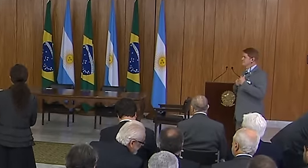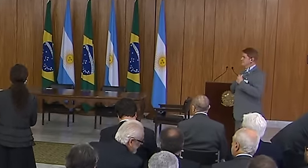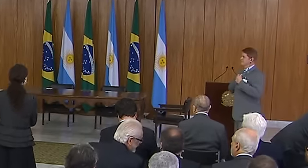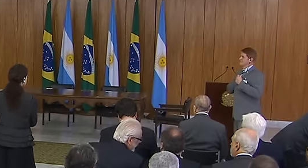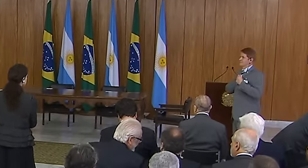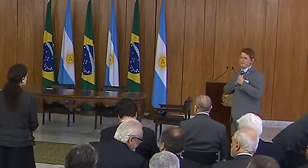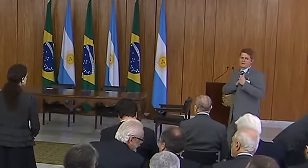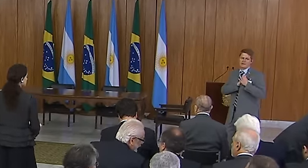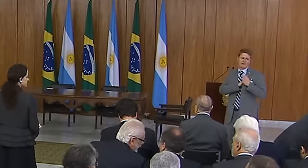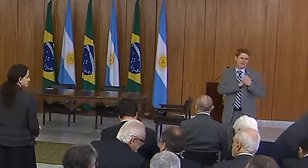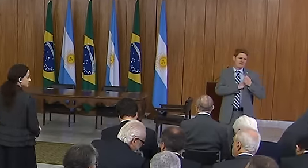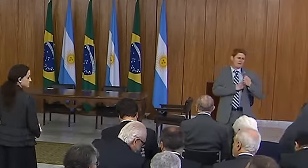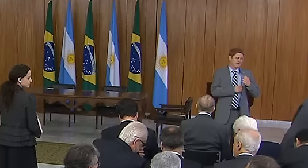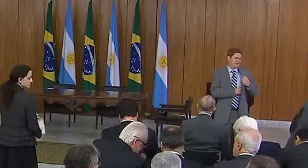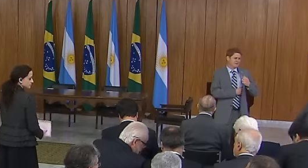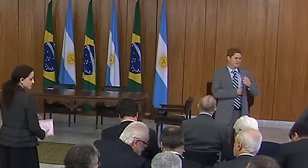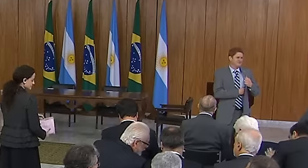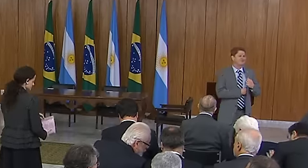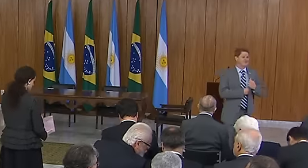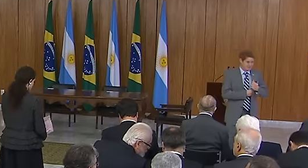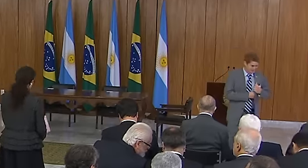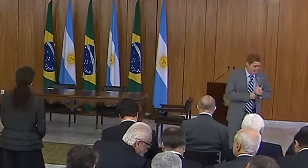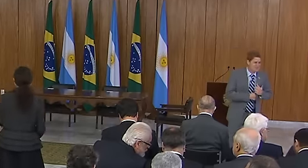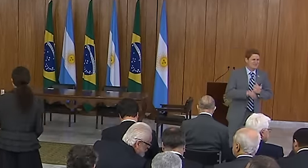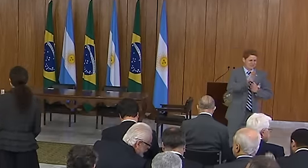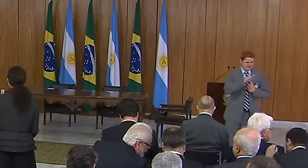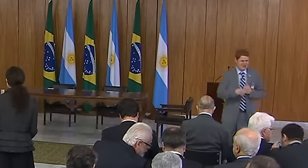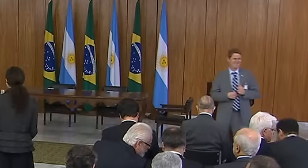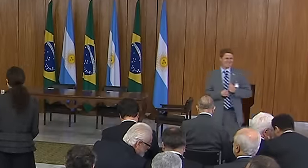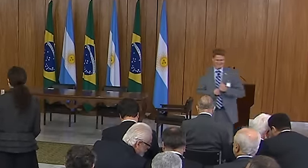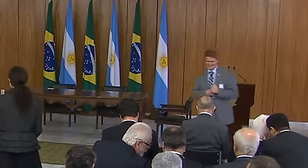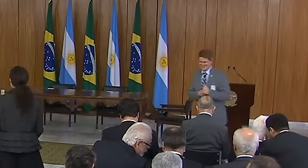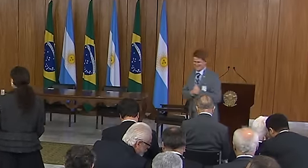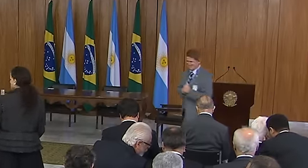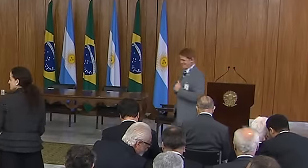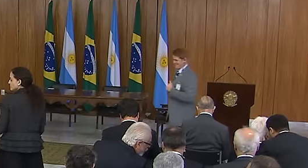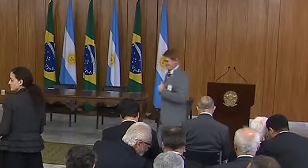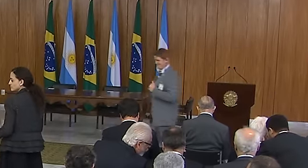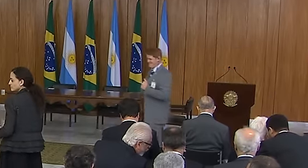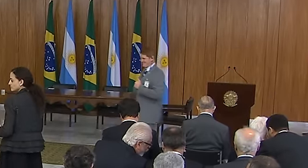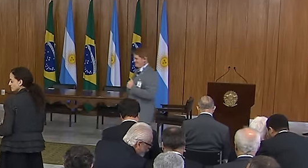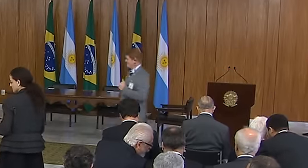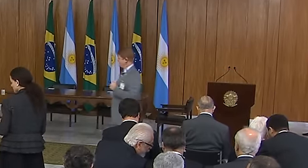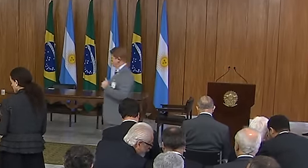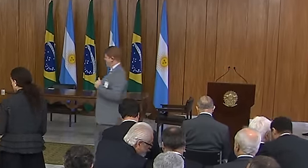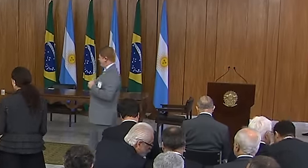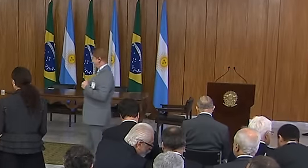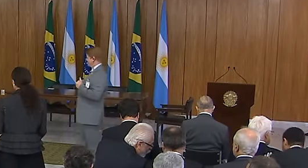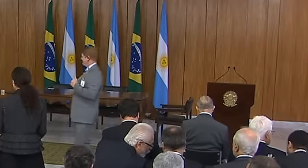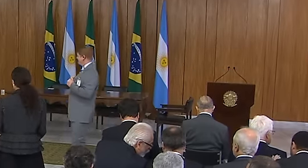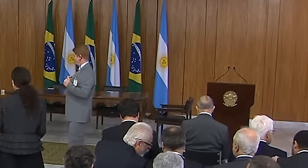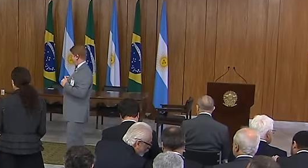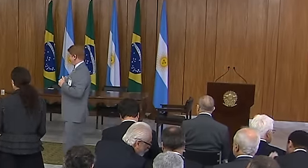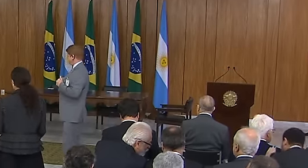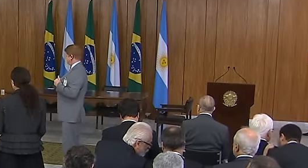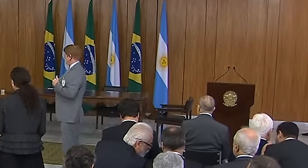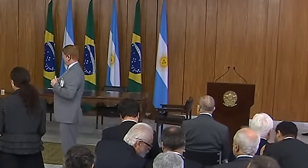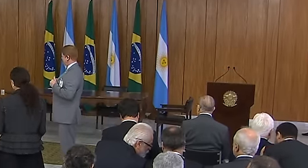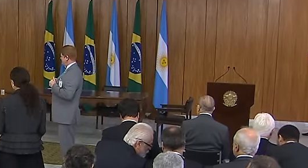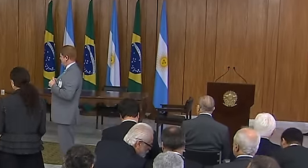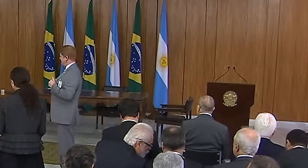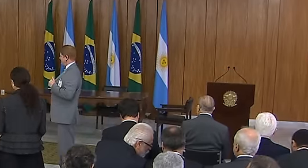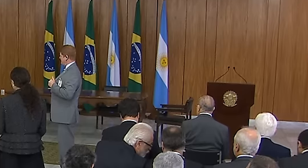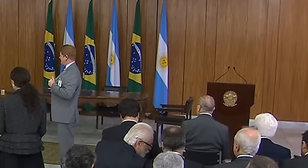a aliança entre Brasil e Argentina é estratégica para a execução dos objetivos da polí externa